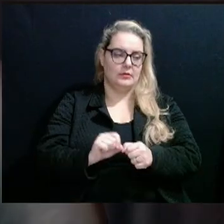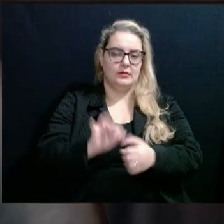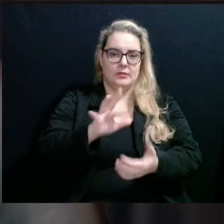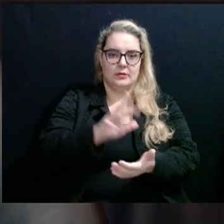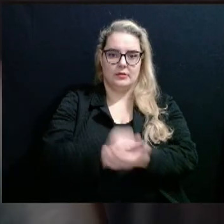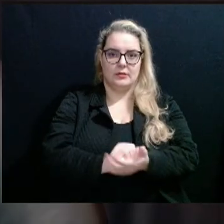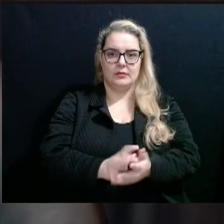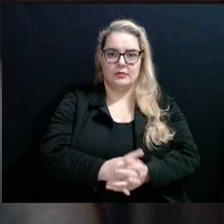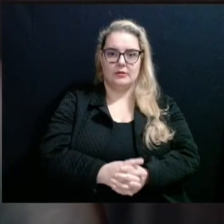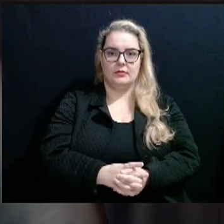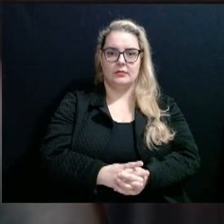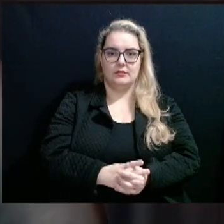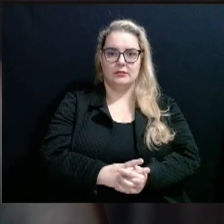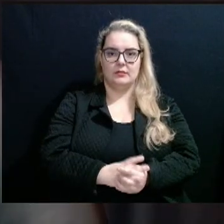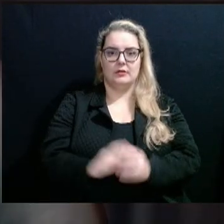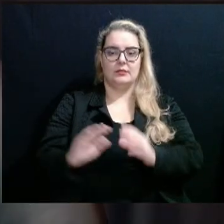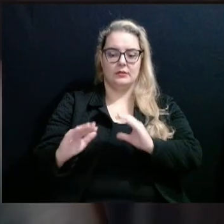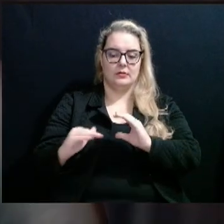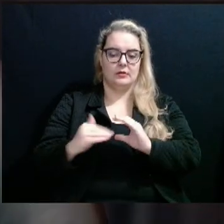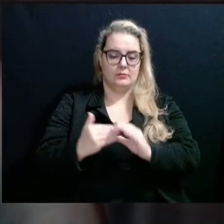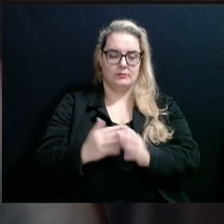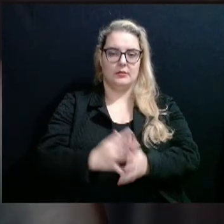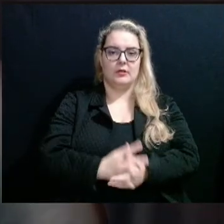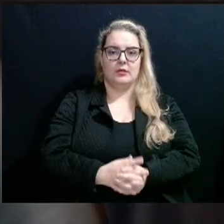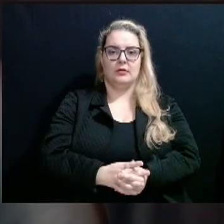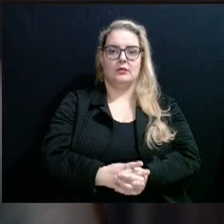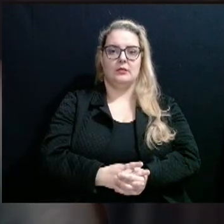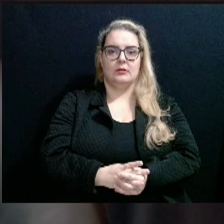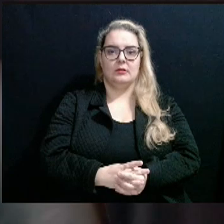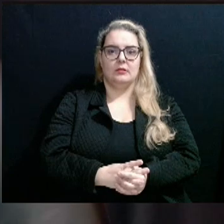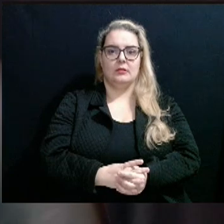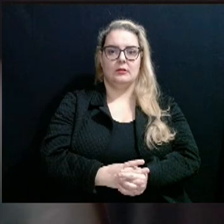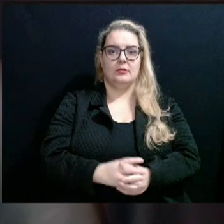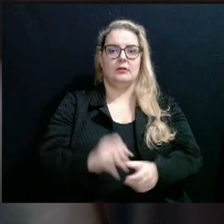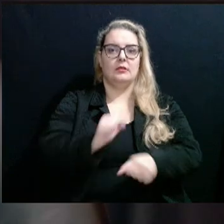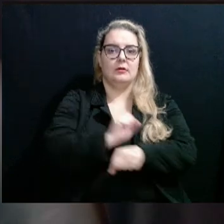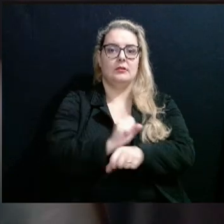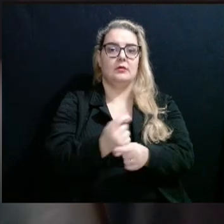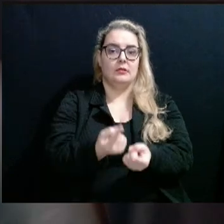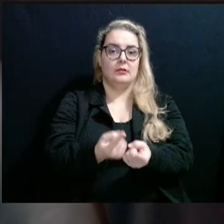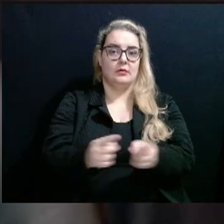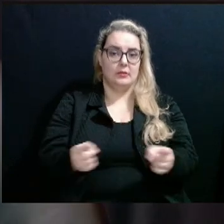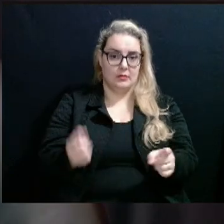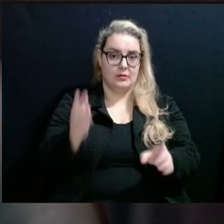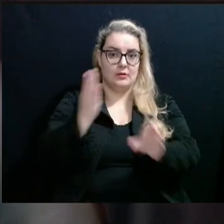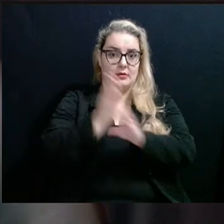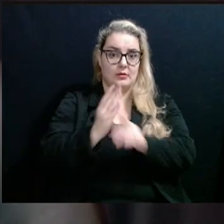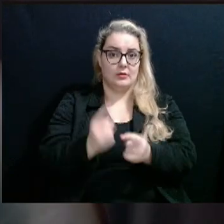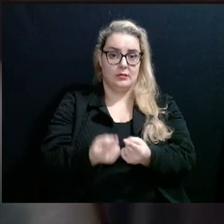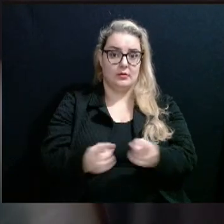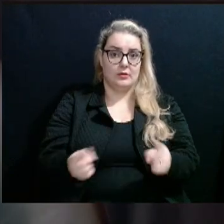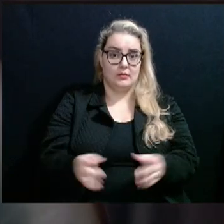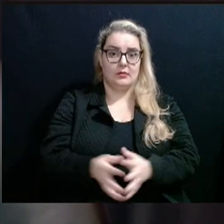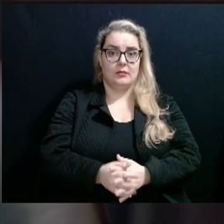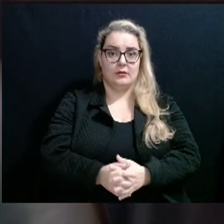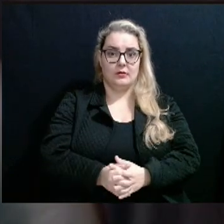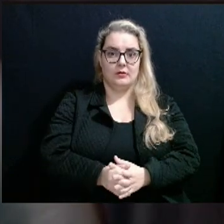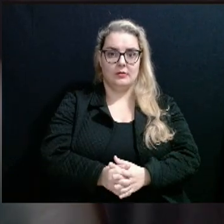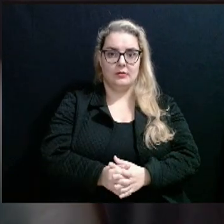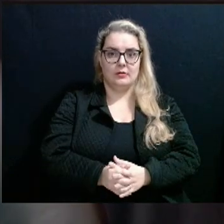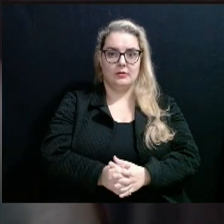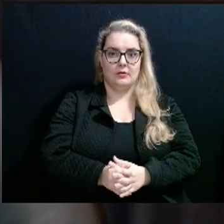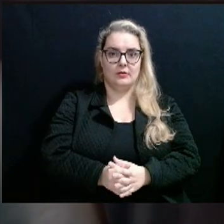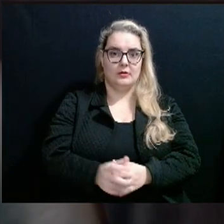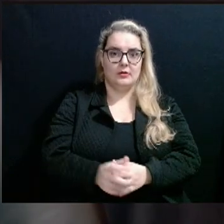me mandou uma mensagem assim: "Ah, te espero para o churrasco, te encontro no churrasco". Uhum. Eu sei que assim, não foi uma brincadeira